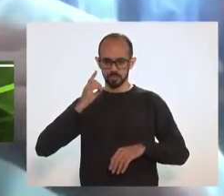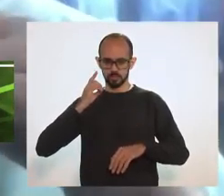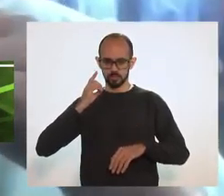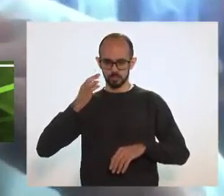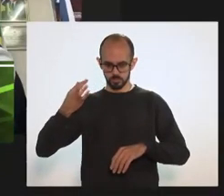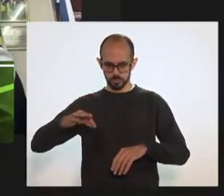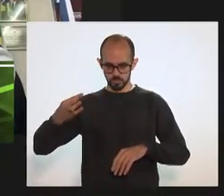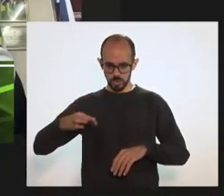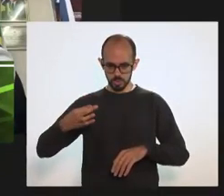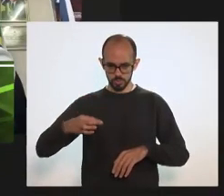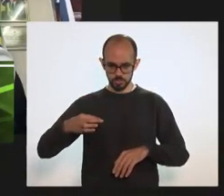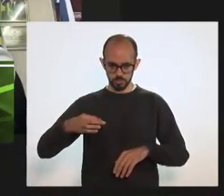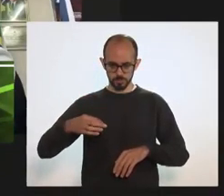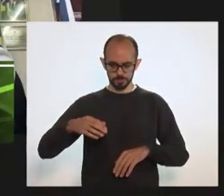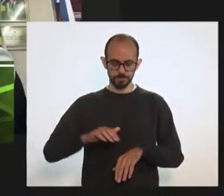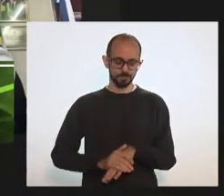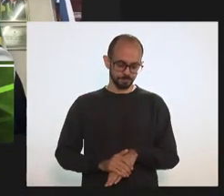que